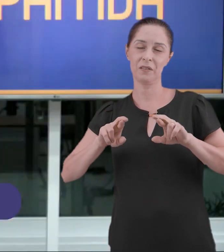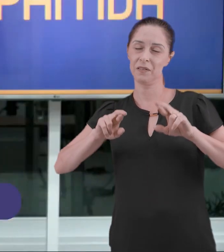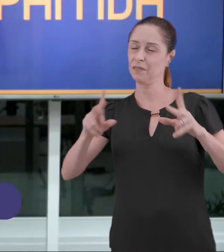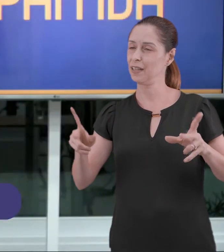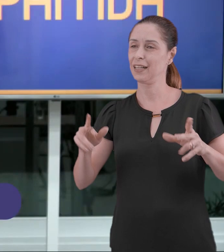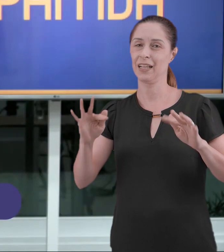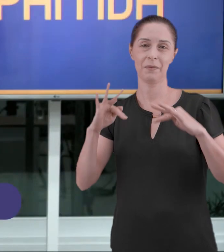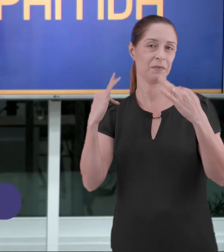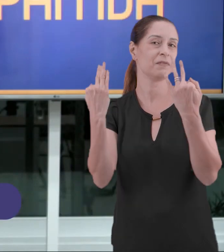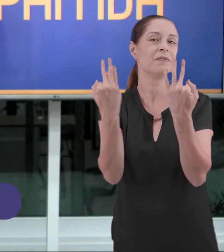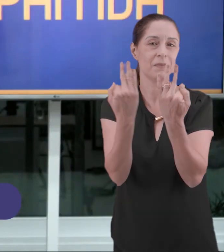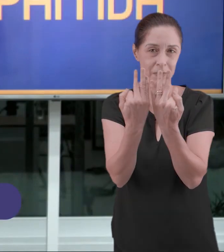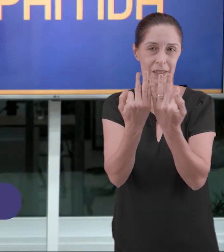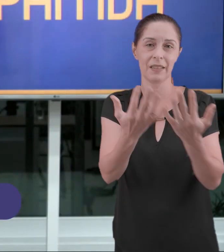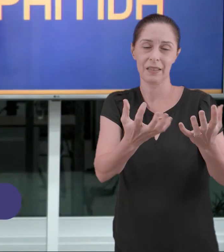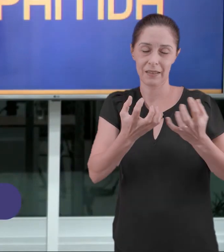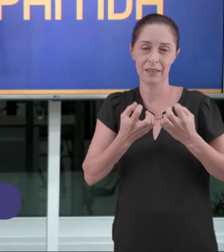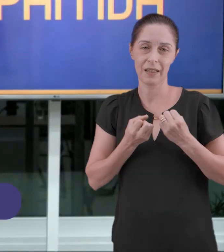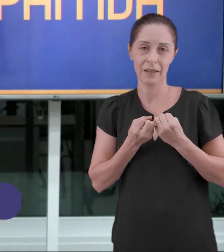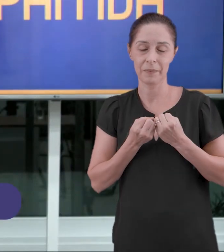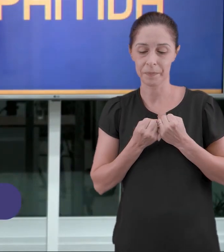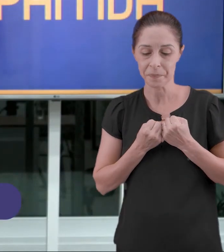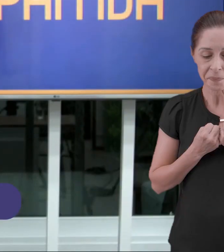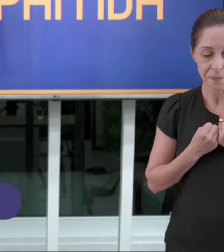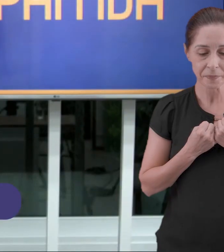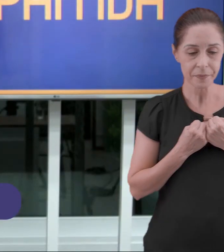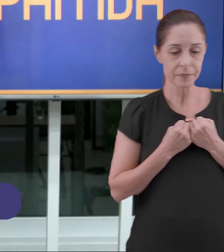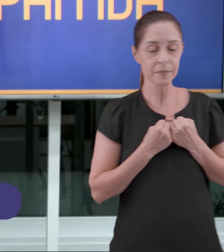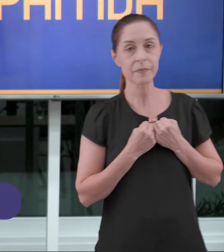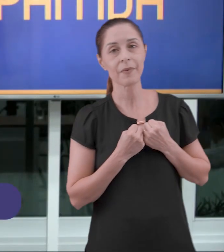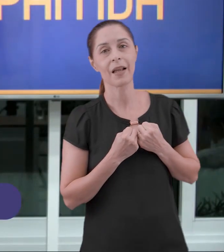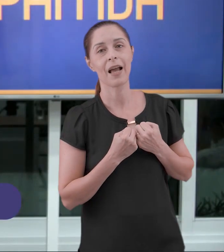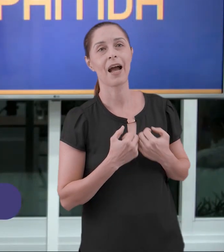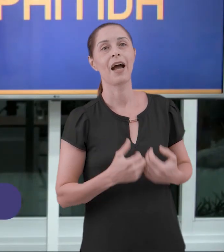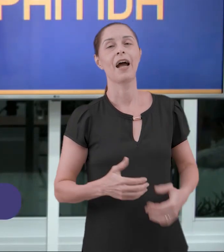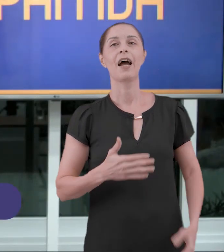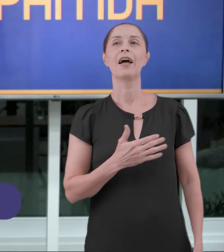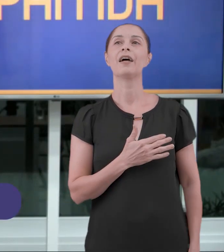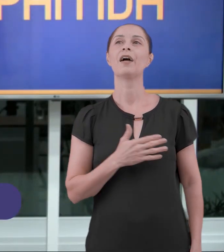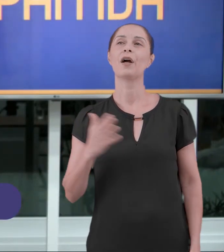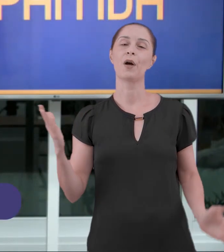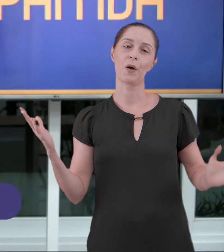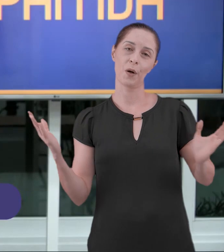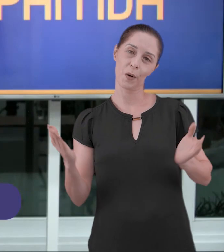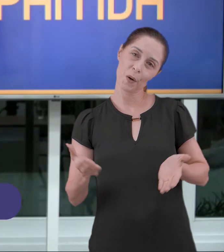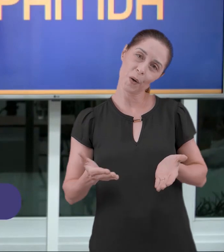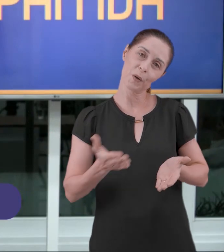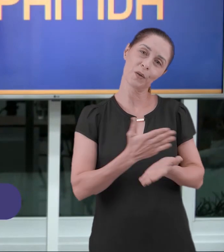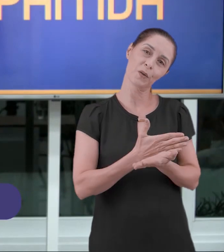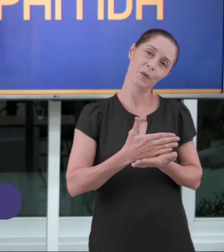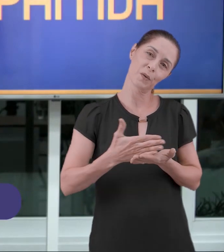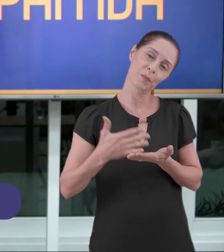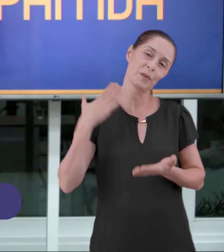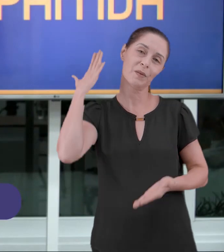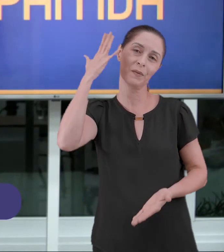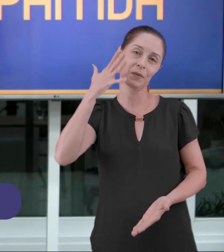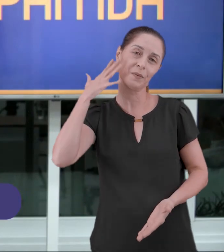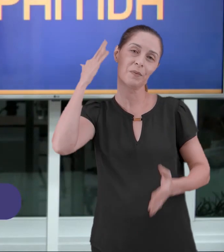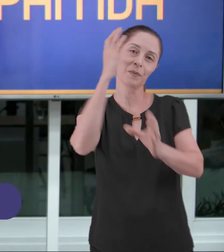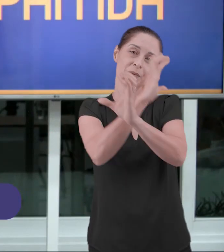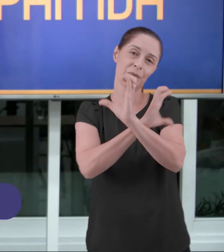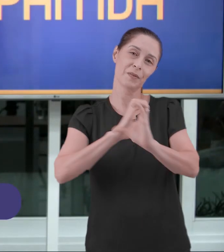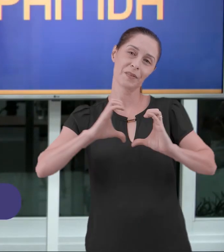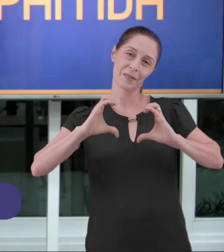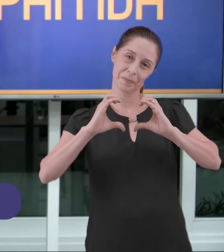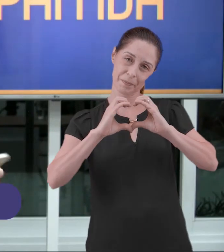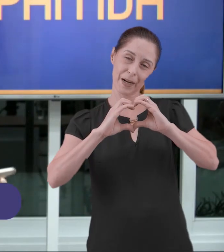bom, palavra com Eliana Boncidai. E para a gente refletir hoje na abertura dessa primeira conferência do GEPANDA, né, que vai até